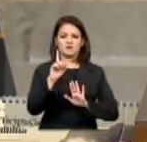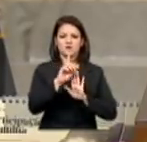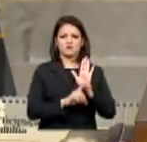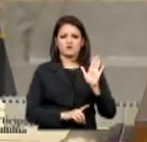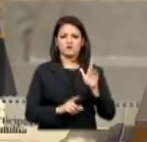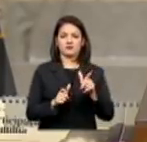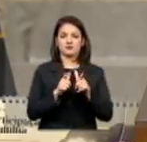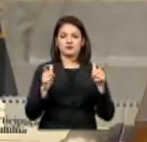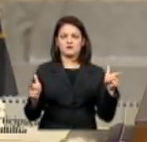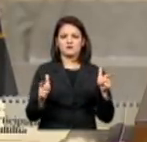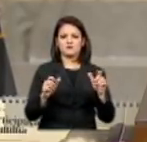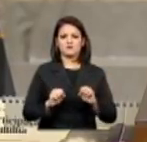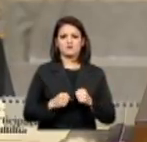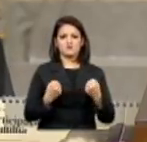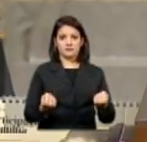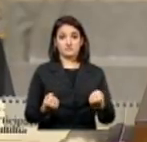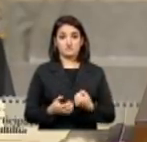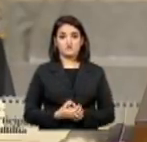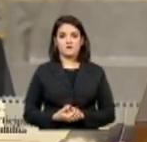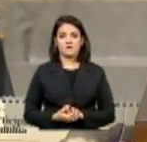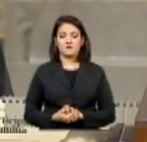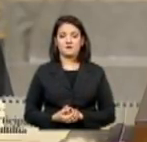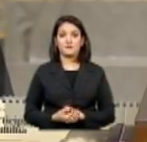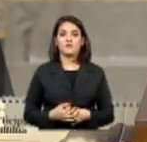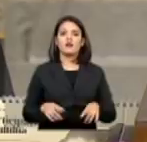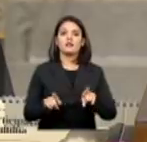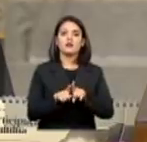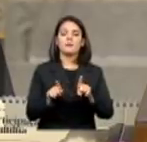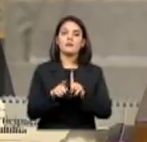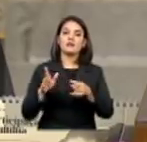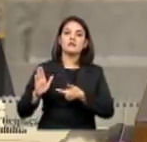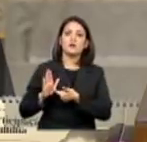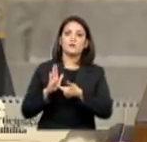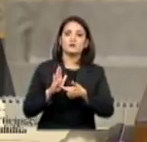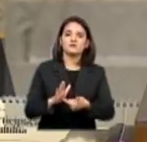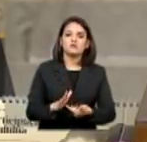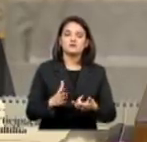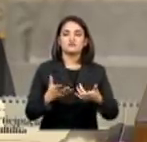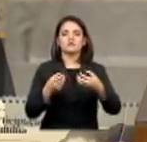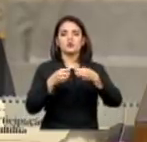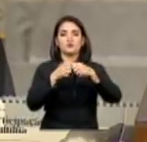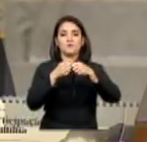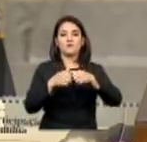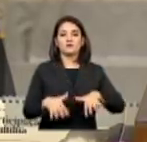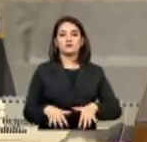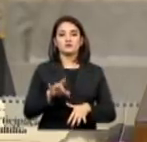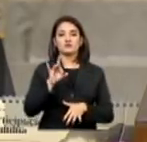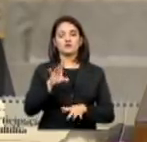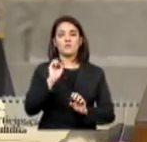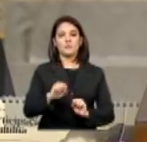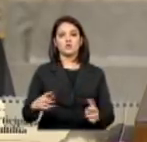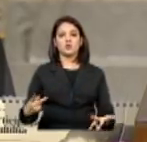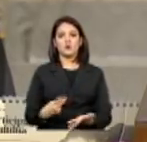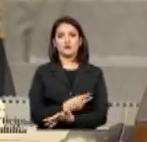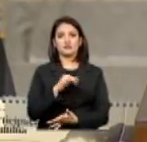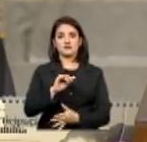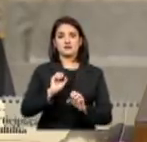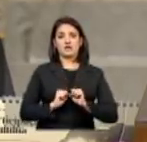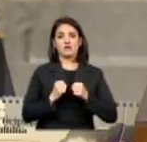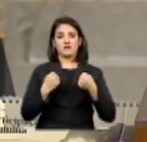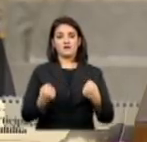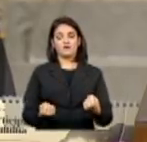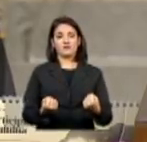defesa e mais além da demonstração de prejuízo à decretação unidades somente pode ocorrer quando a defesa tivesse solicitado